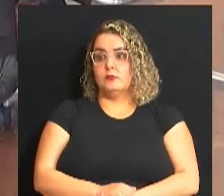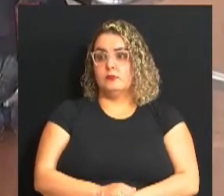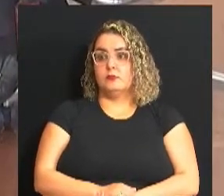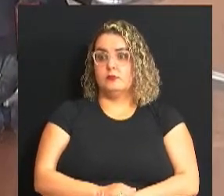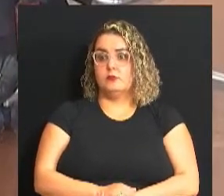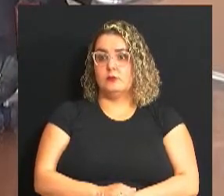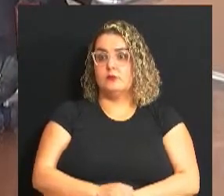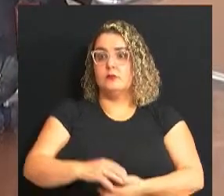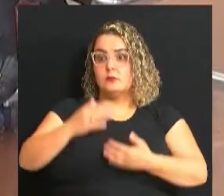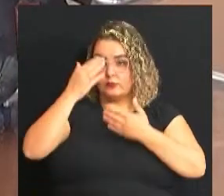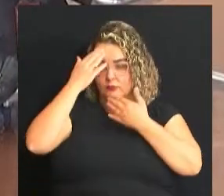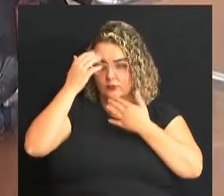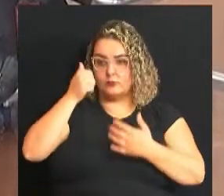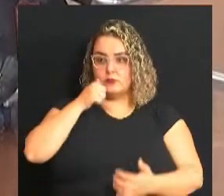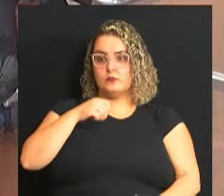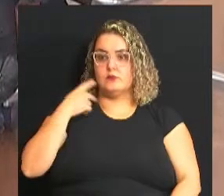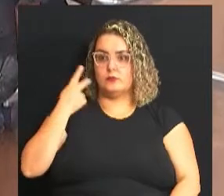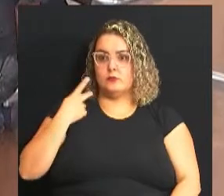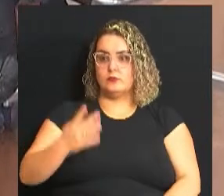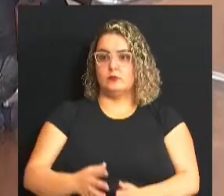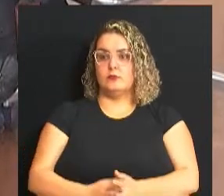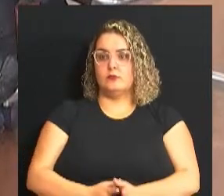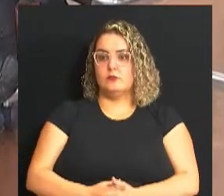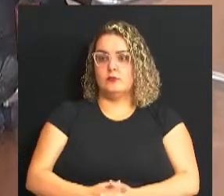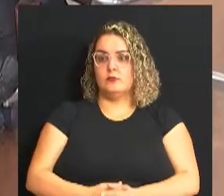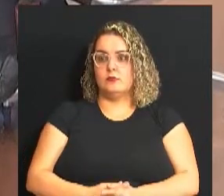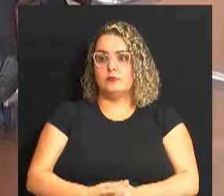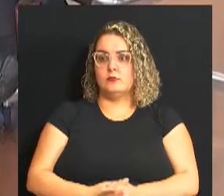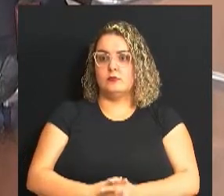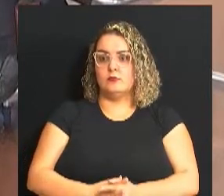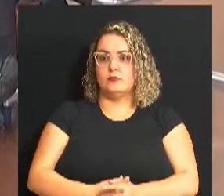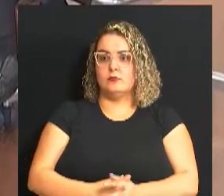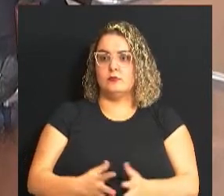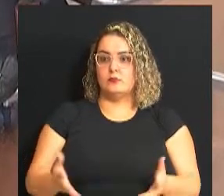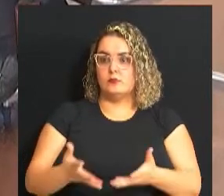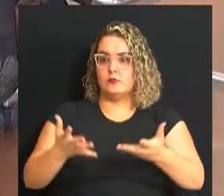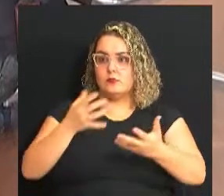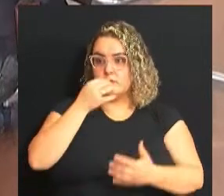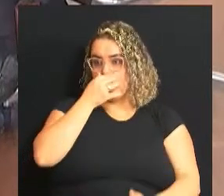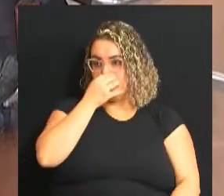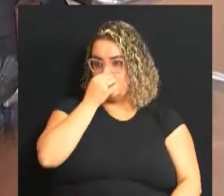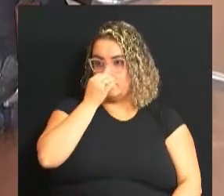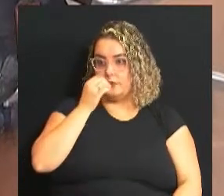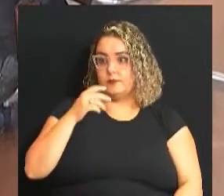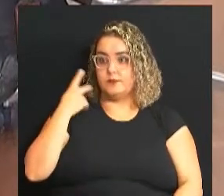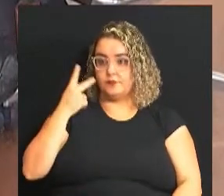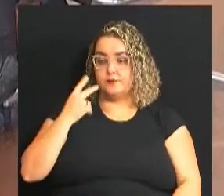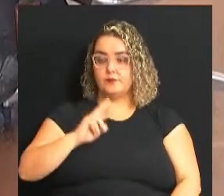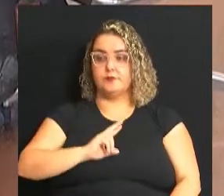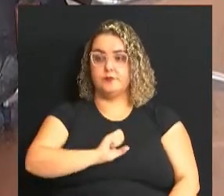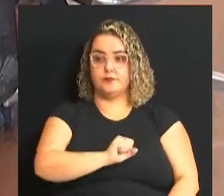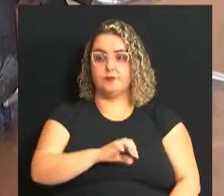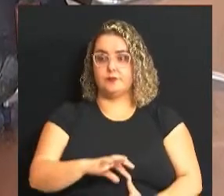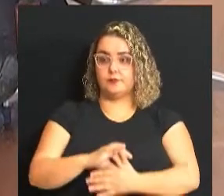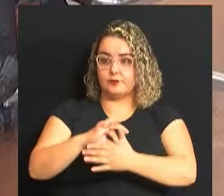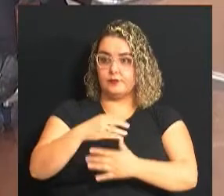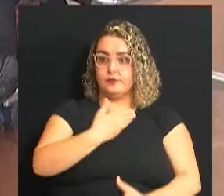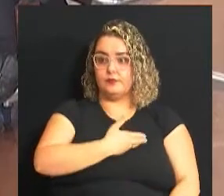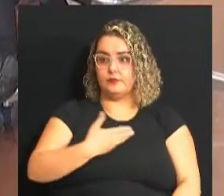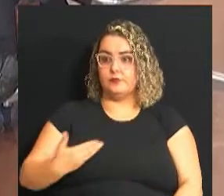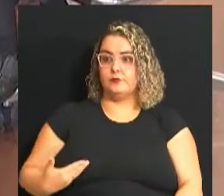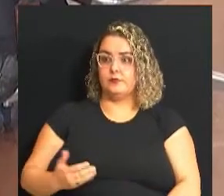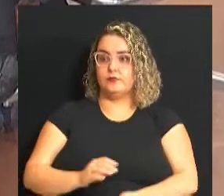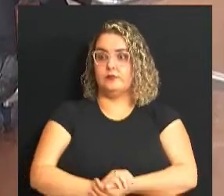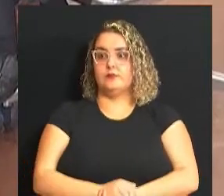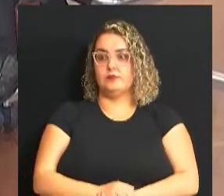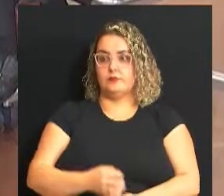Obrigado, vereadora, pela colaboração. E gostaria de passar a palavra ao vereador Luiz Rossini, líder de governo.